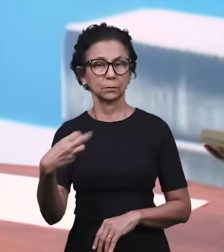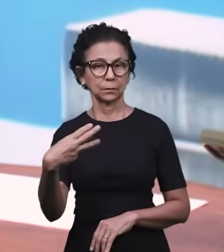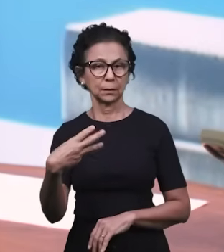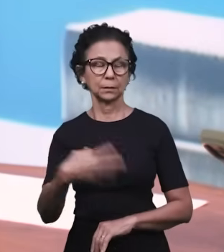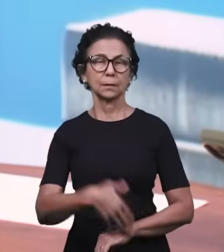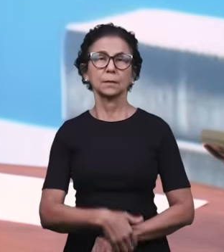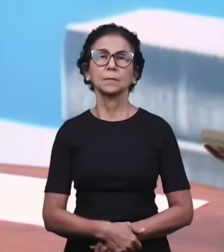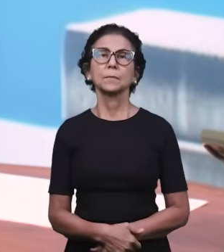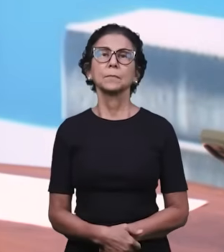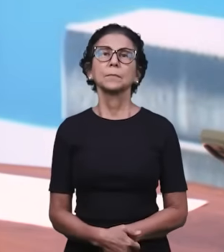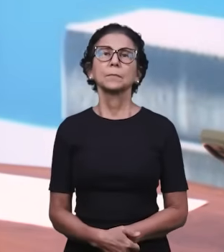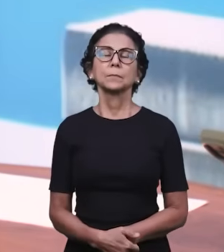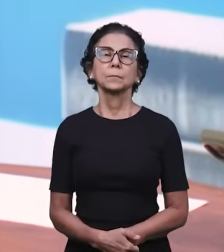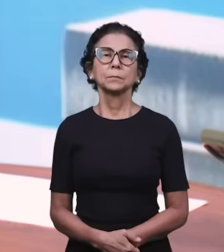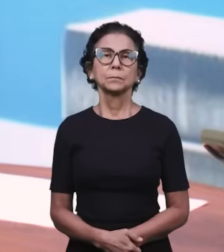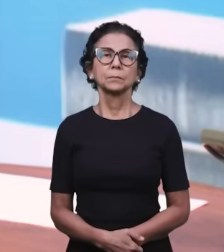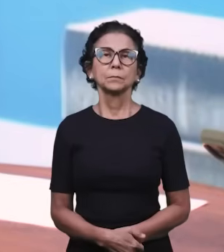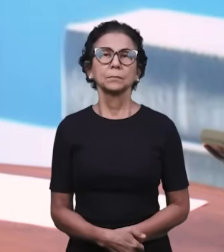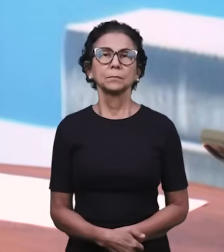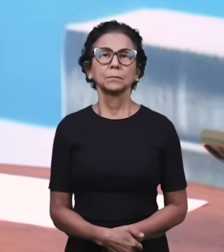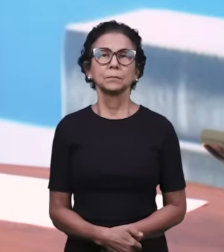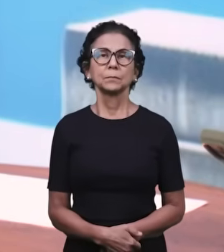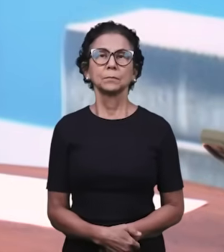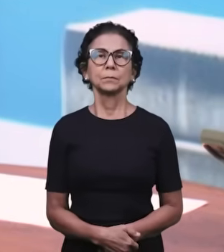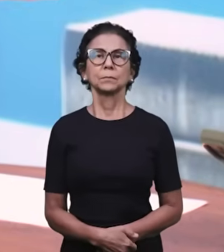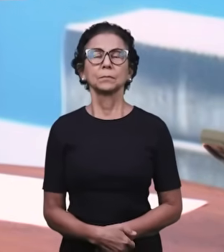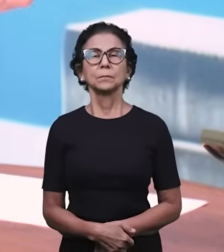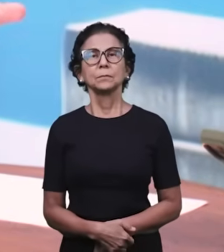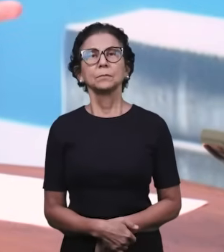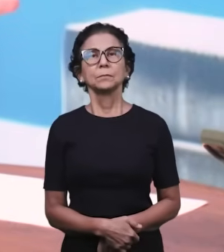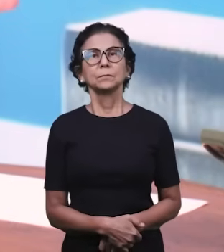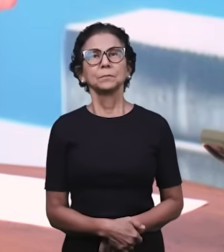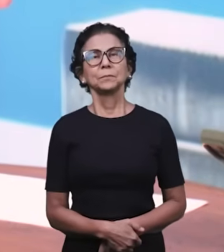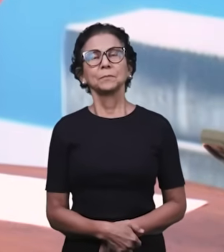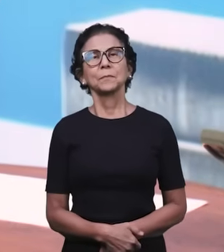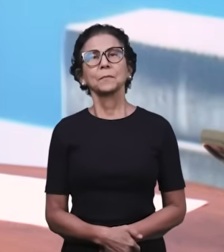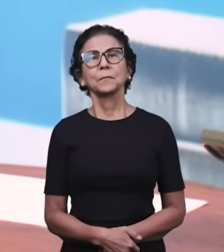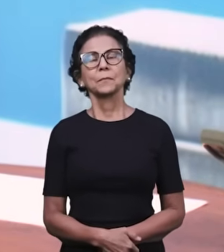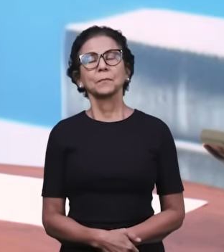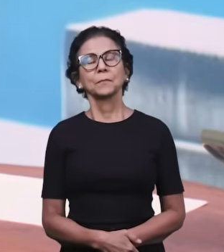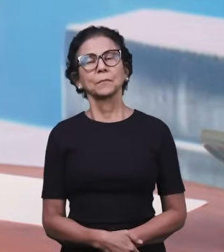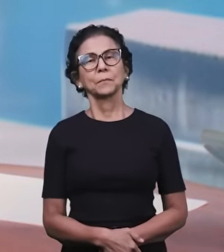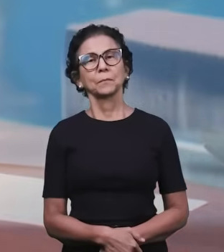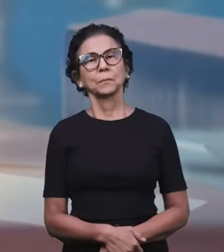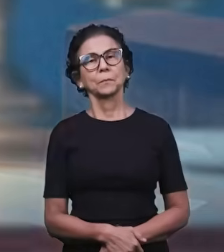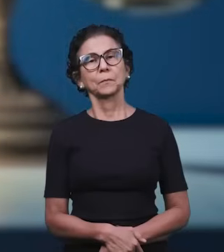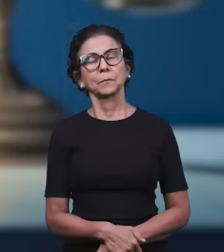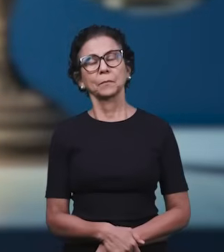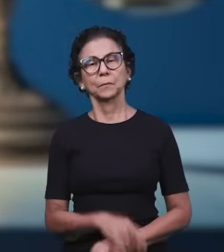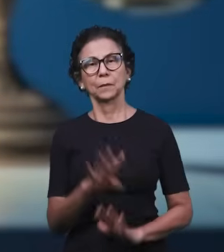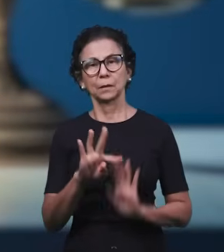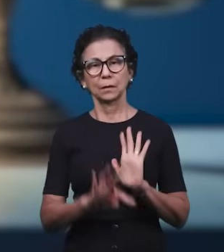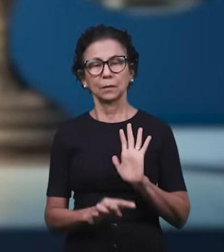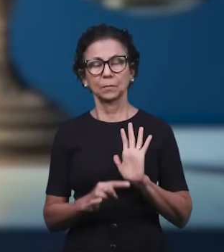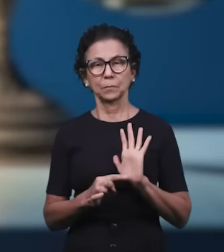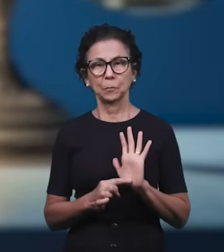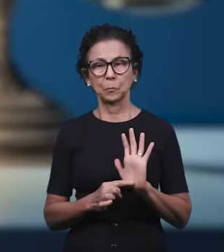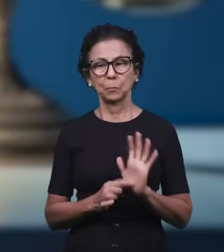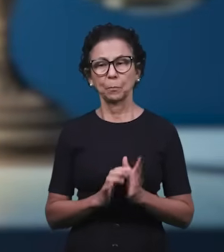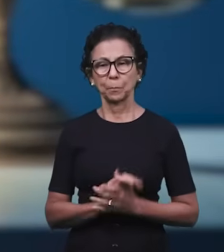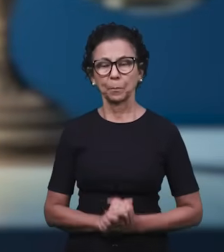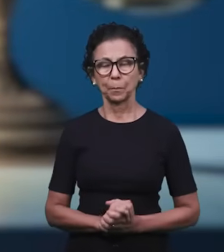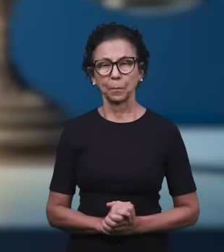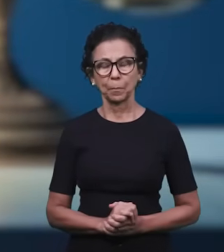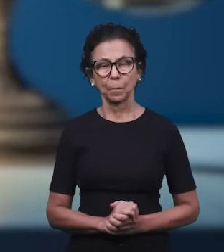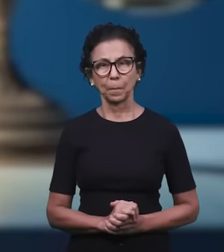Ah, sim. Que ele coloca exatamente o que você está falando, Gilson. Porque diz assim, 1